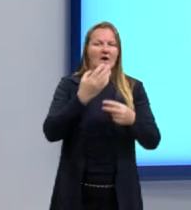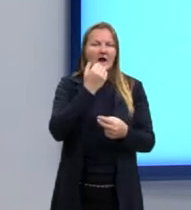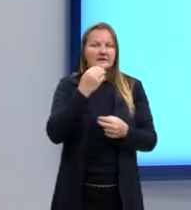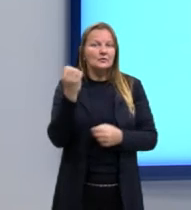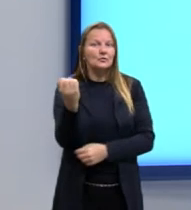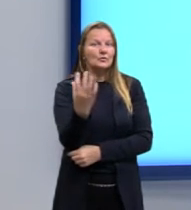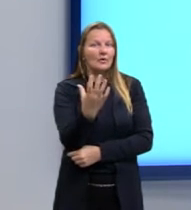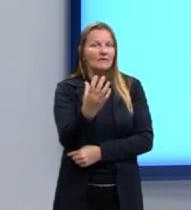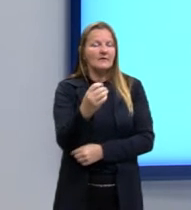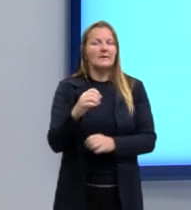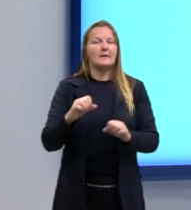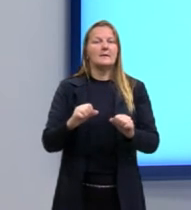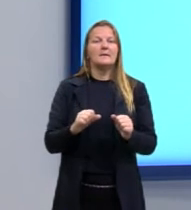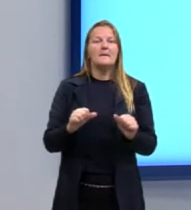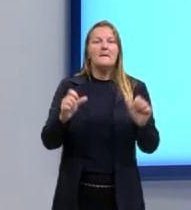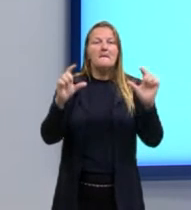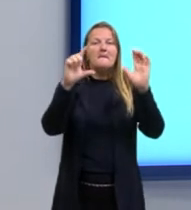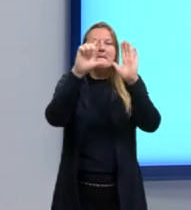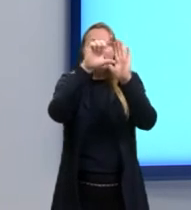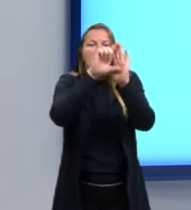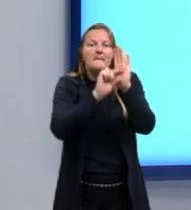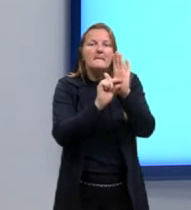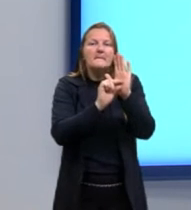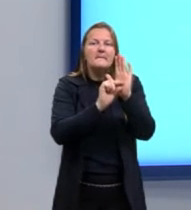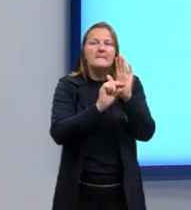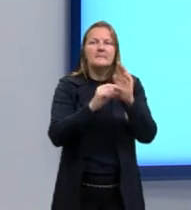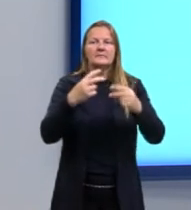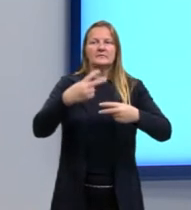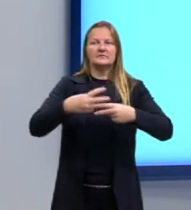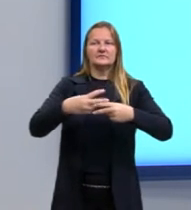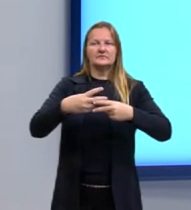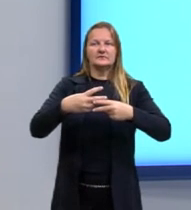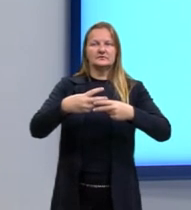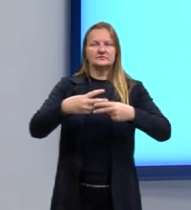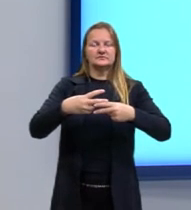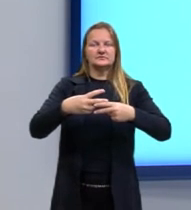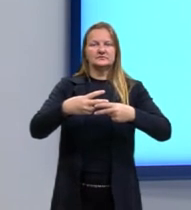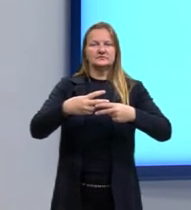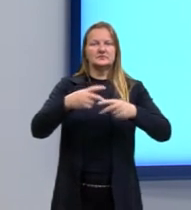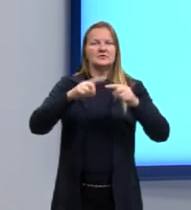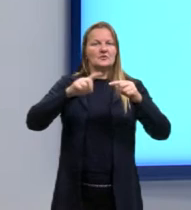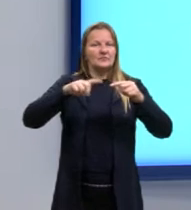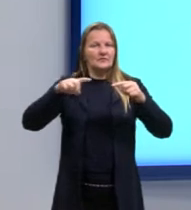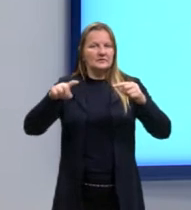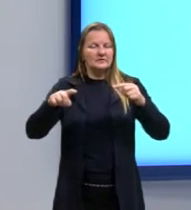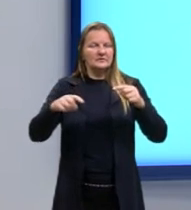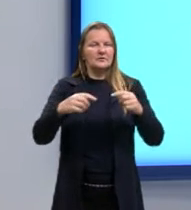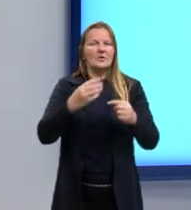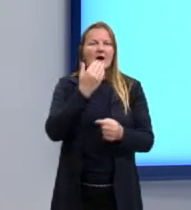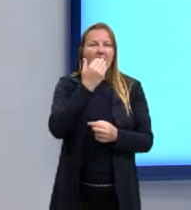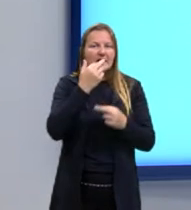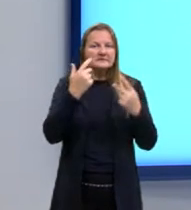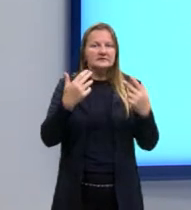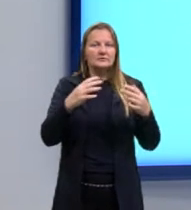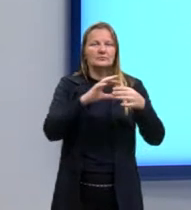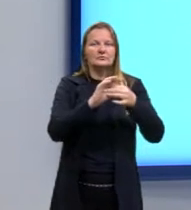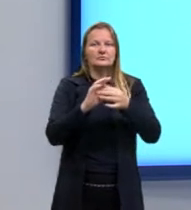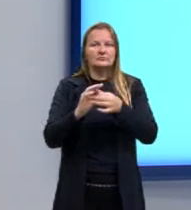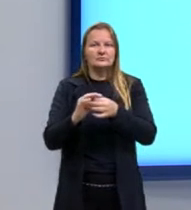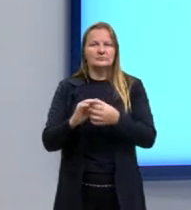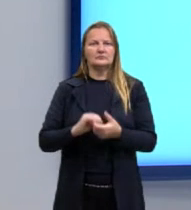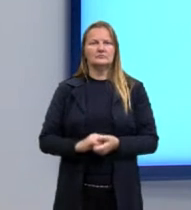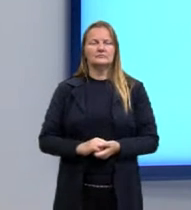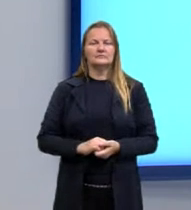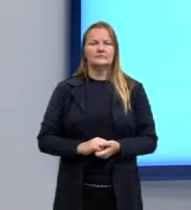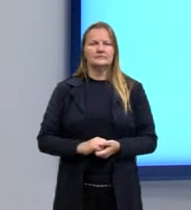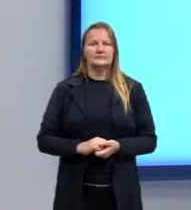nova for menor do que o coeficiente de variação da Ração atual o